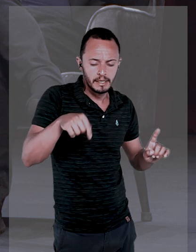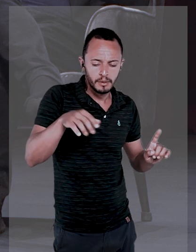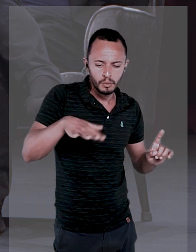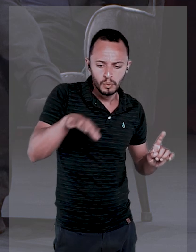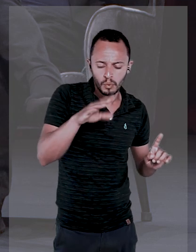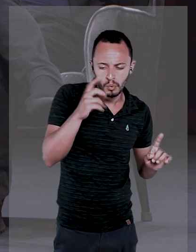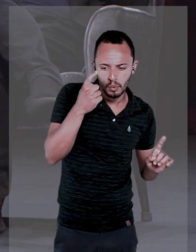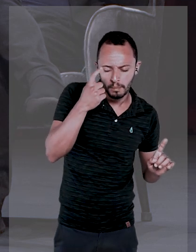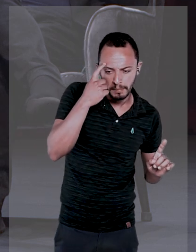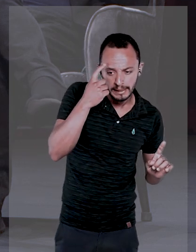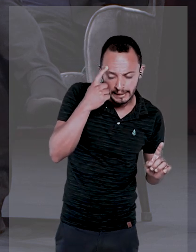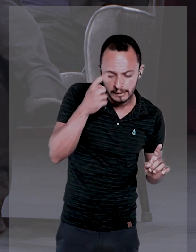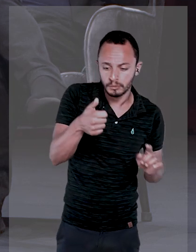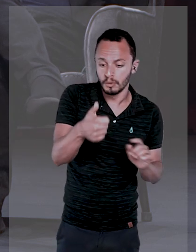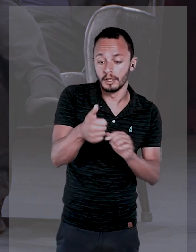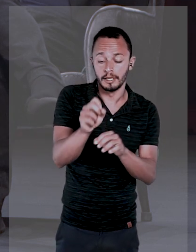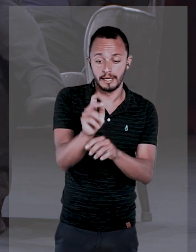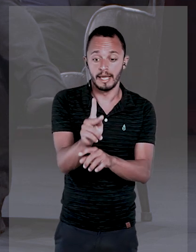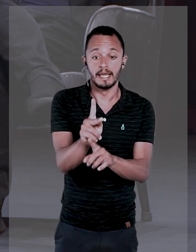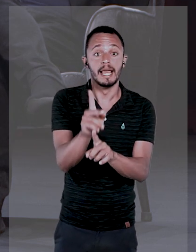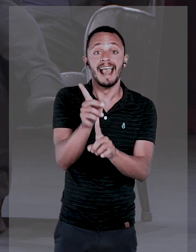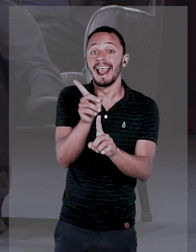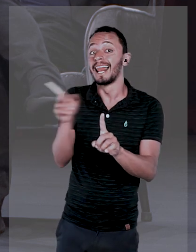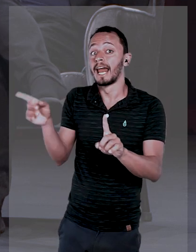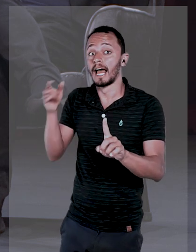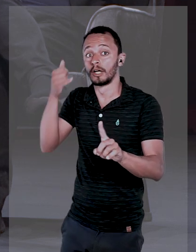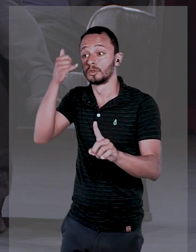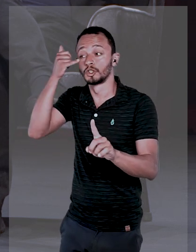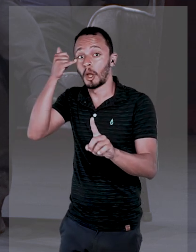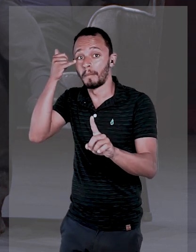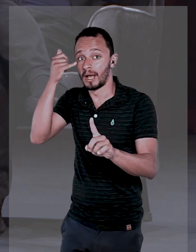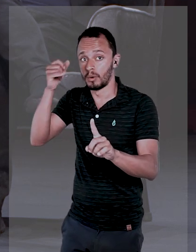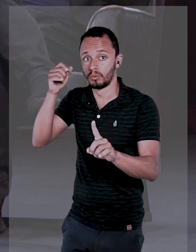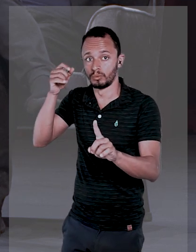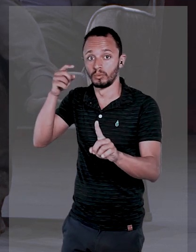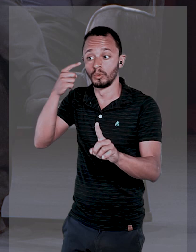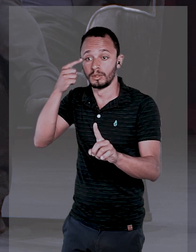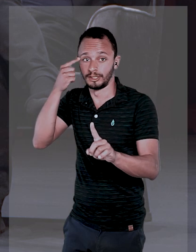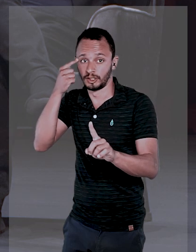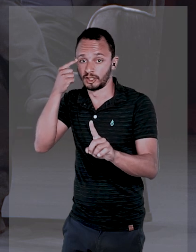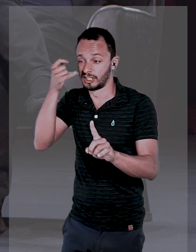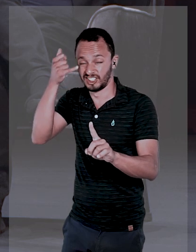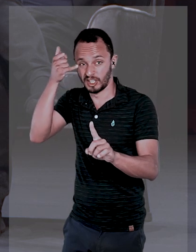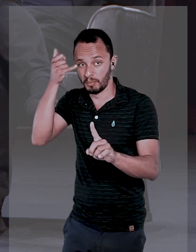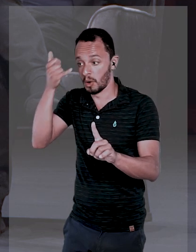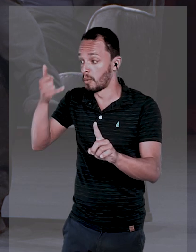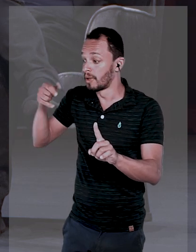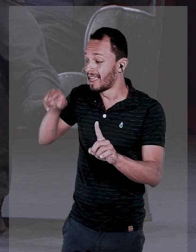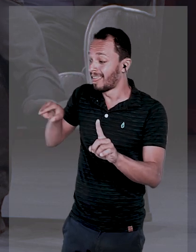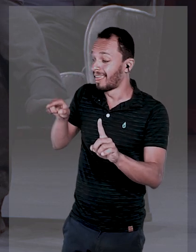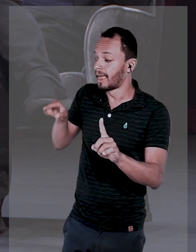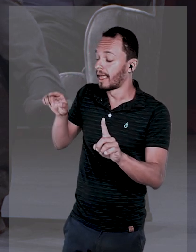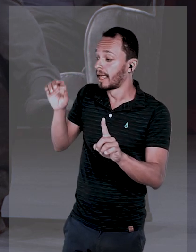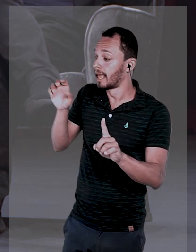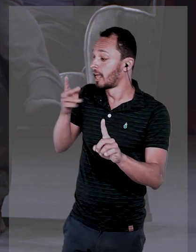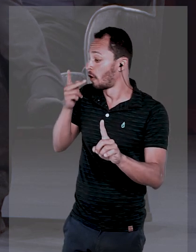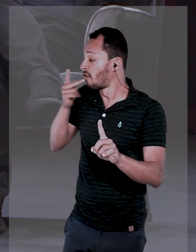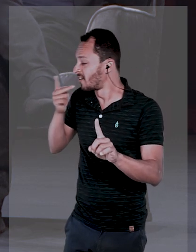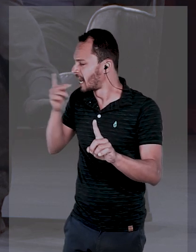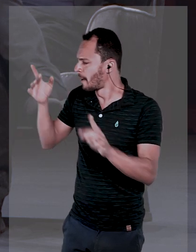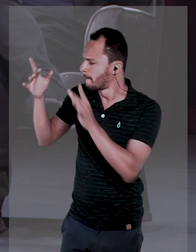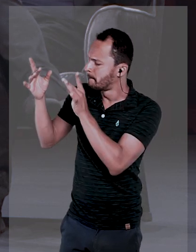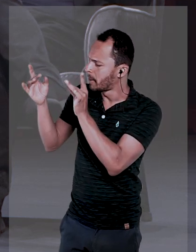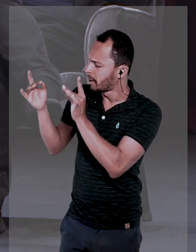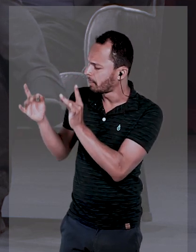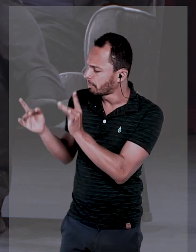de mim do que é a mentalidade japonesa ou do que é a mentalidade islandesa. E por isso, quando eu pensei em escrever sobre o